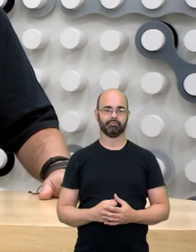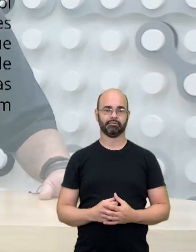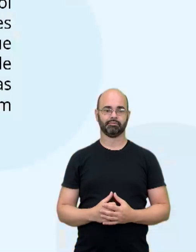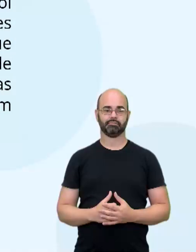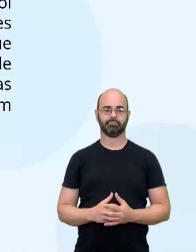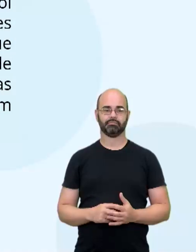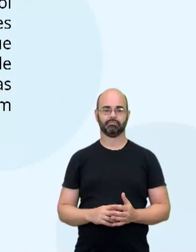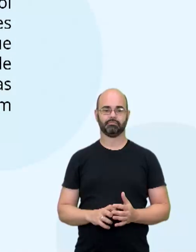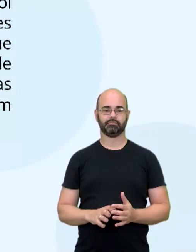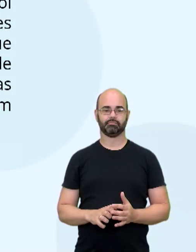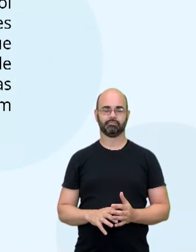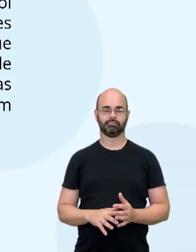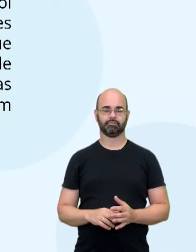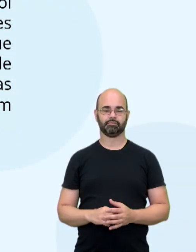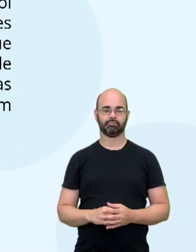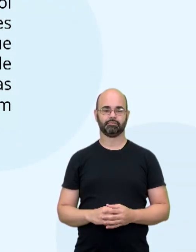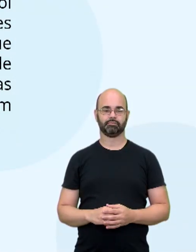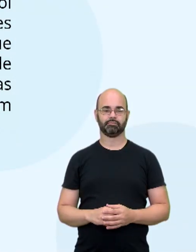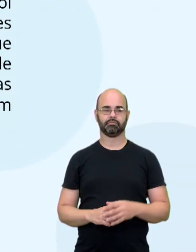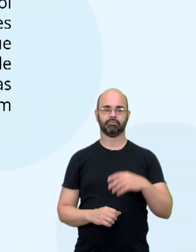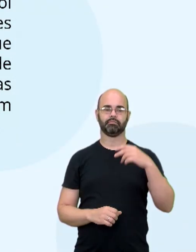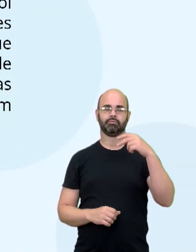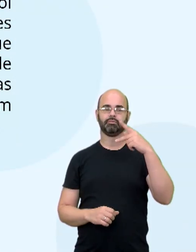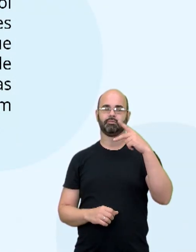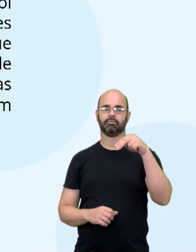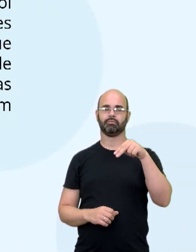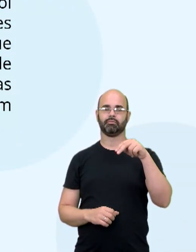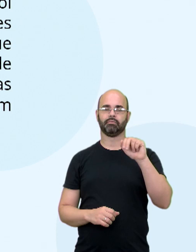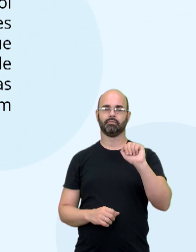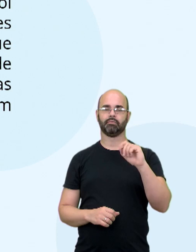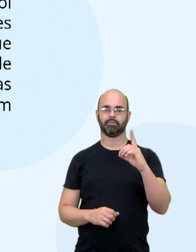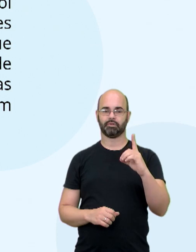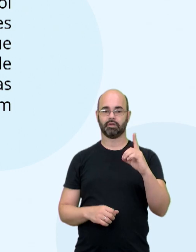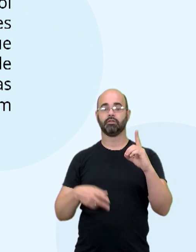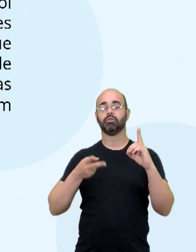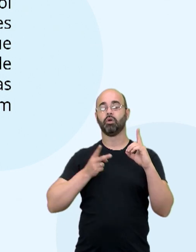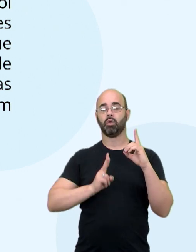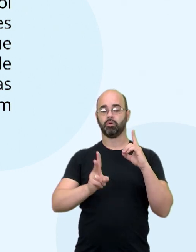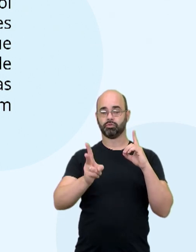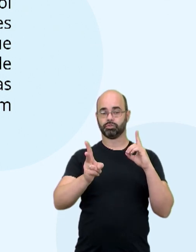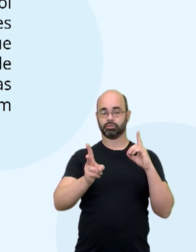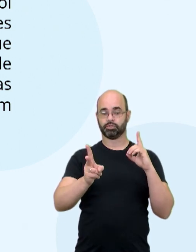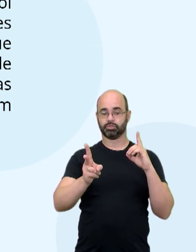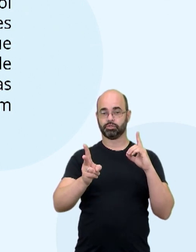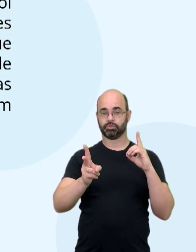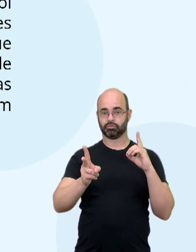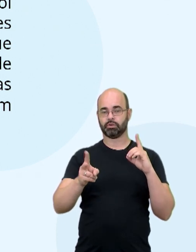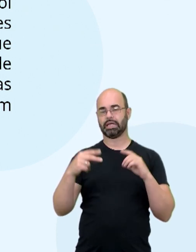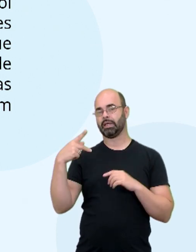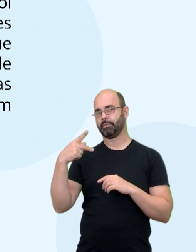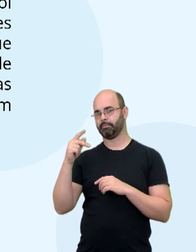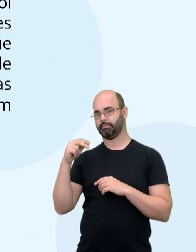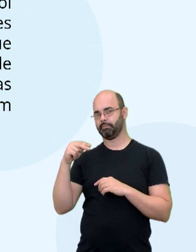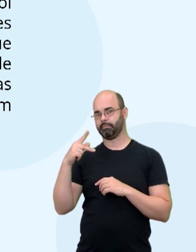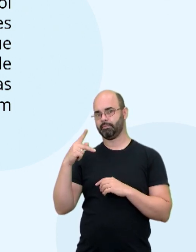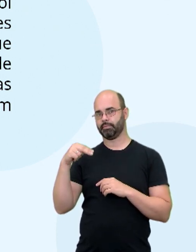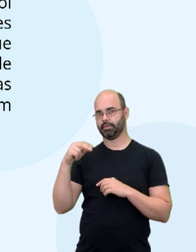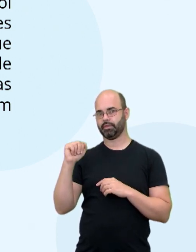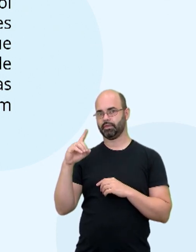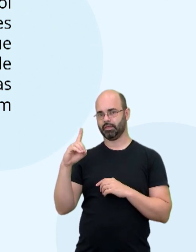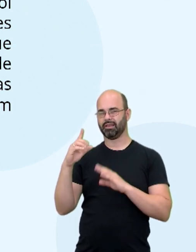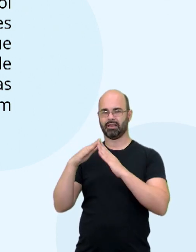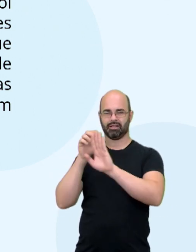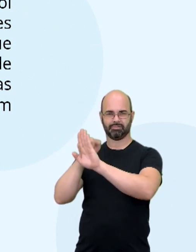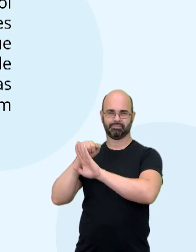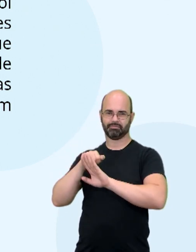lá, ó. A PNAD contínua, que aí ela vem depois da PNAD, né, da Pesquisa Nacional por Amostra de Domicílio,